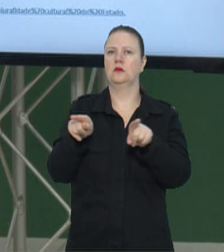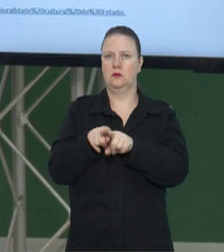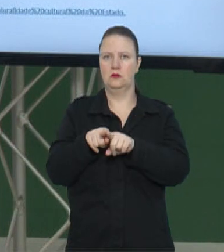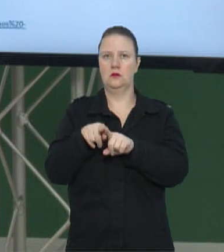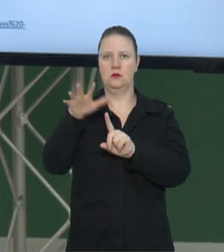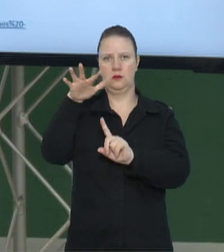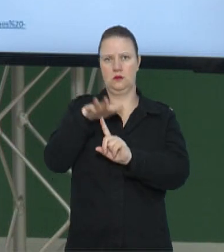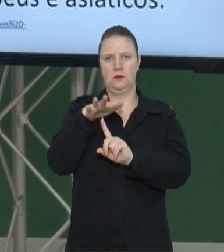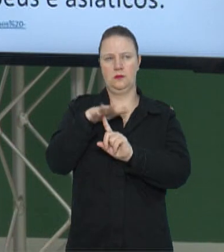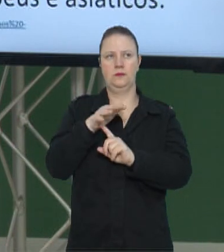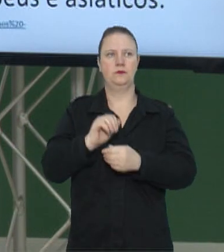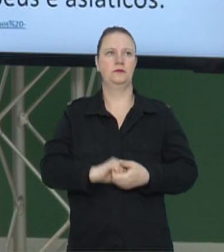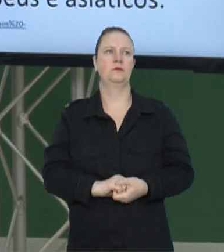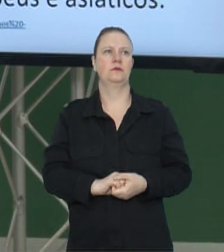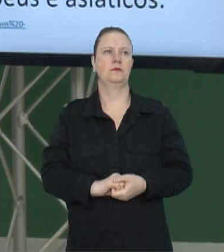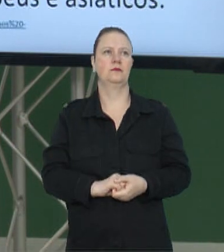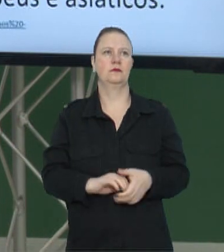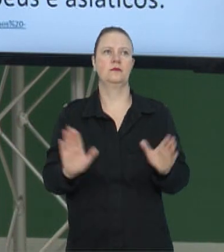estado, ok?